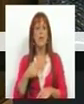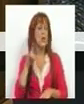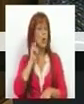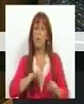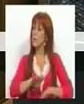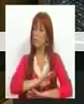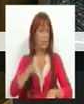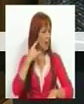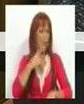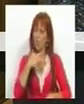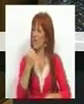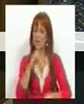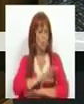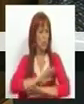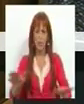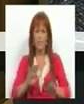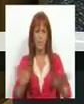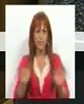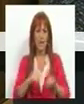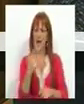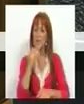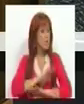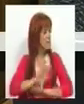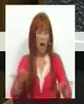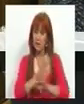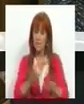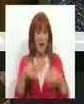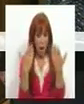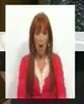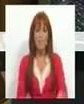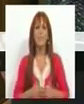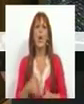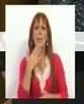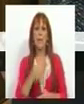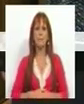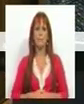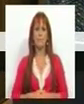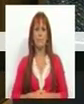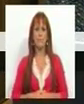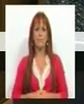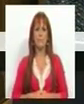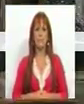Senhora Deputada, já se deu em 20 segundos, portanto isto é rigoroso, é mesmo para terminar agora. Compreendo, obrigada.